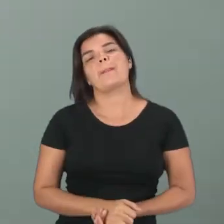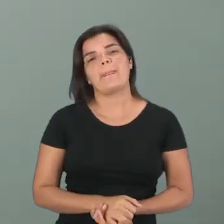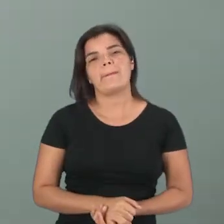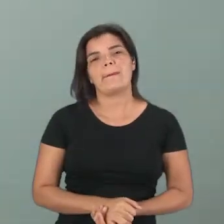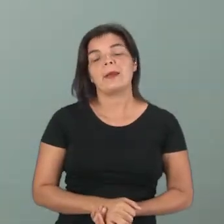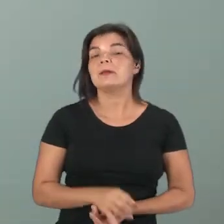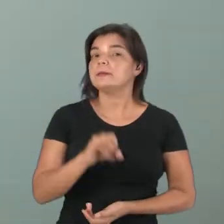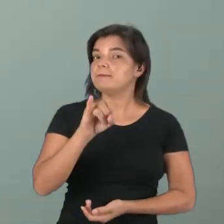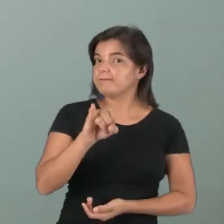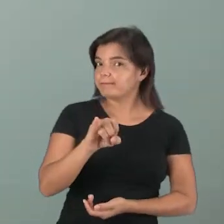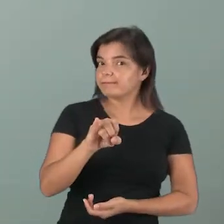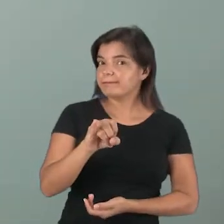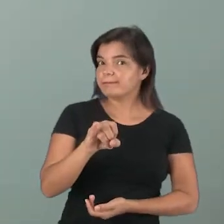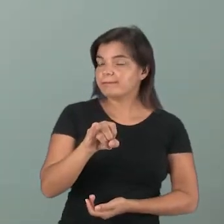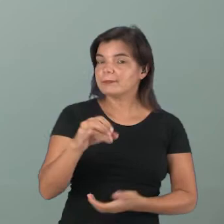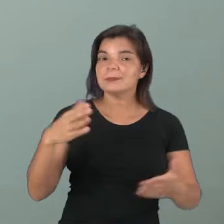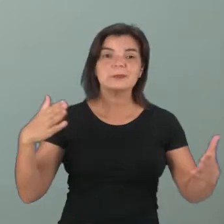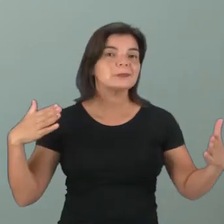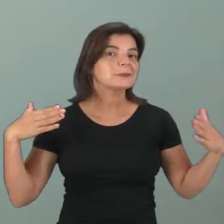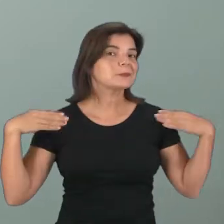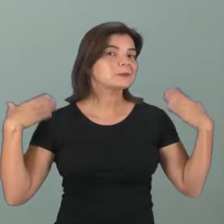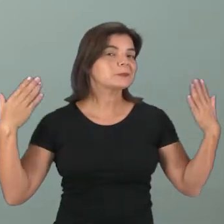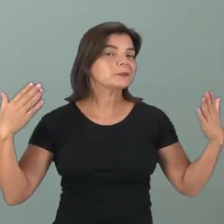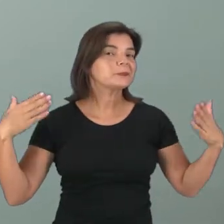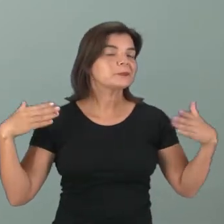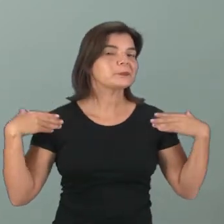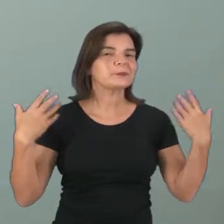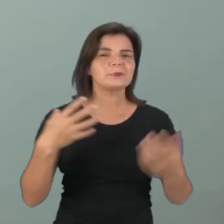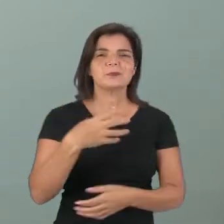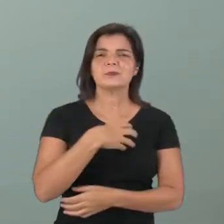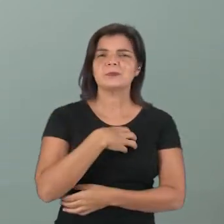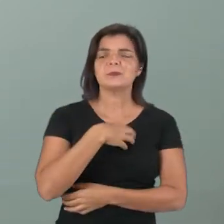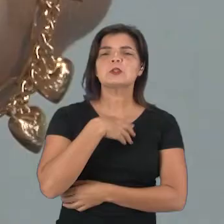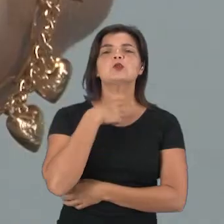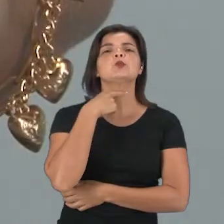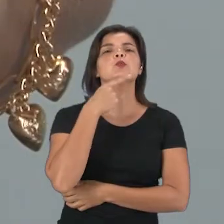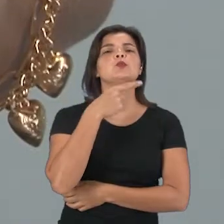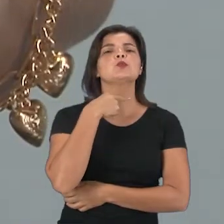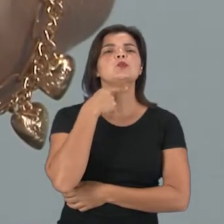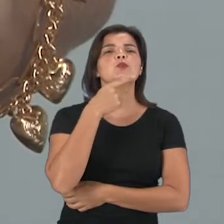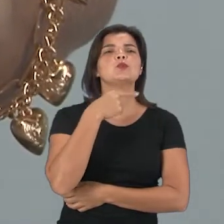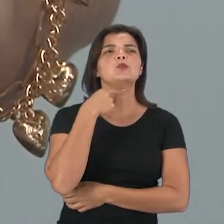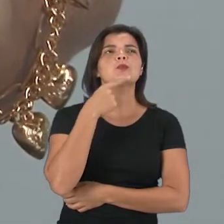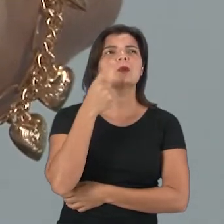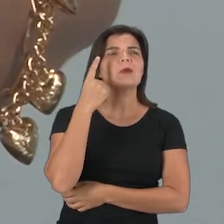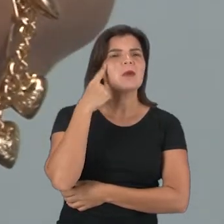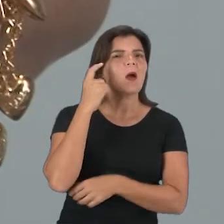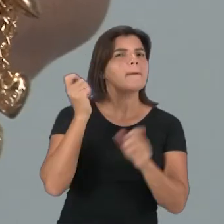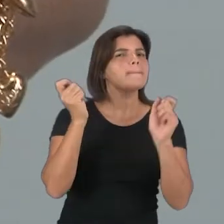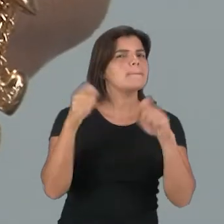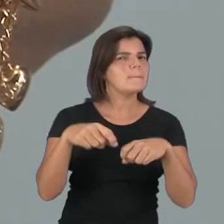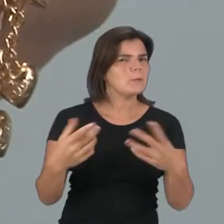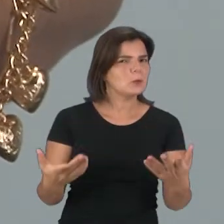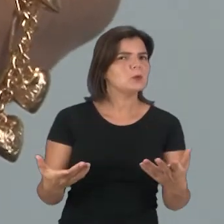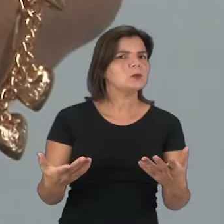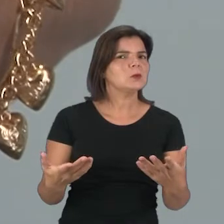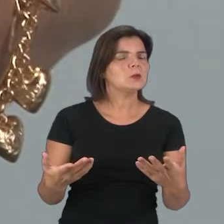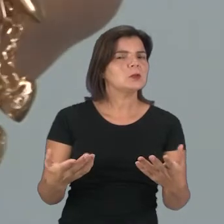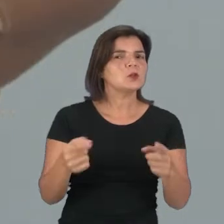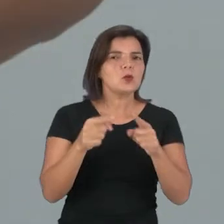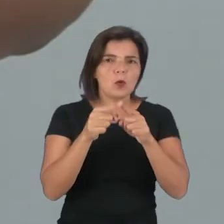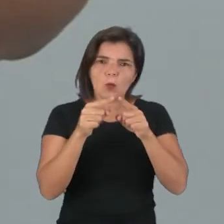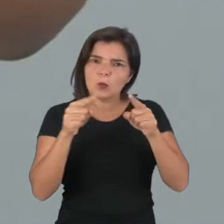E se em vez de alegria eu sentir dúvida? Será que é possível